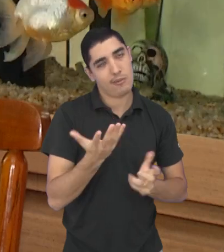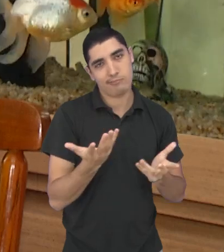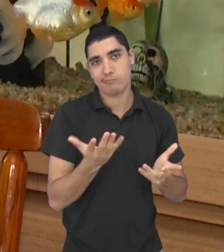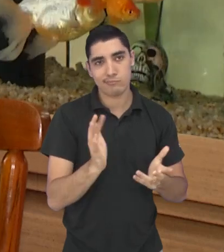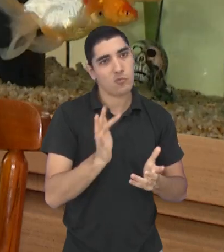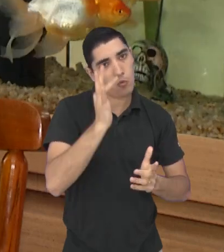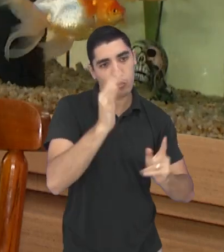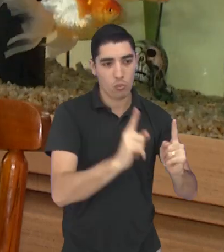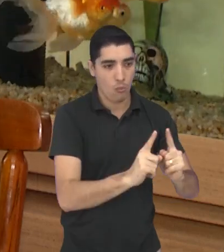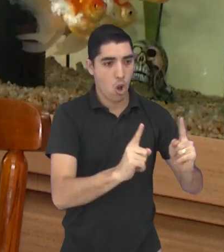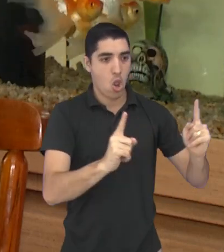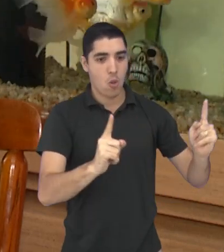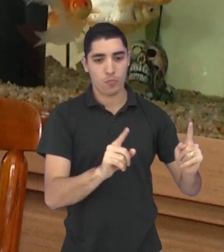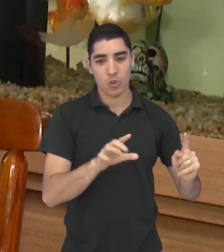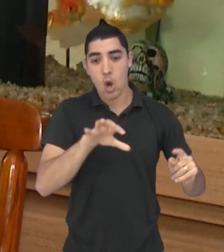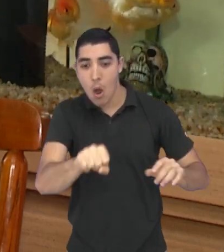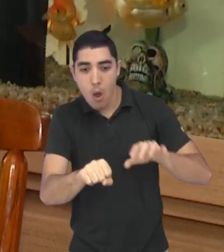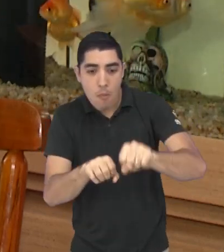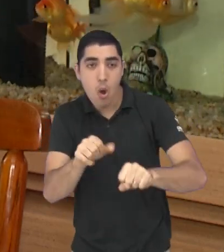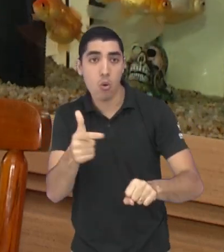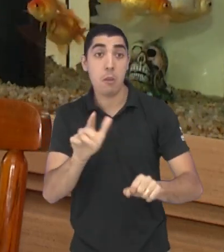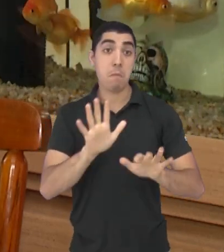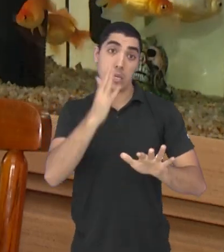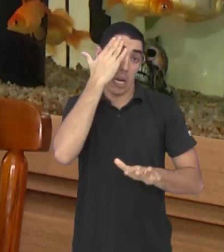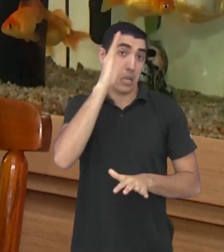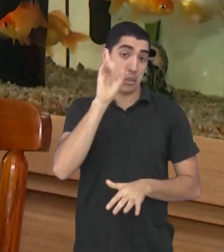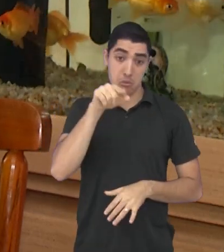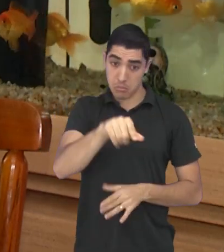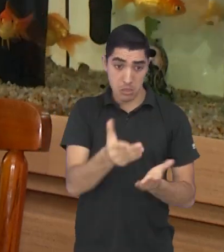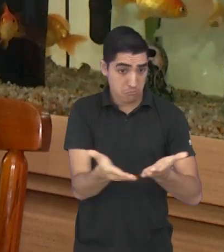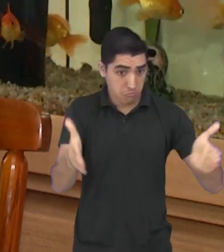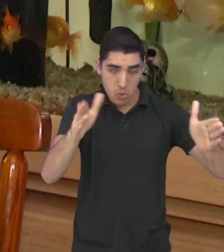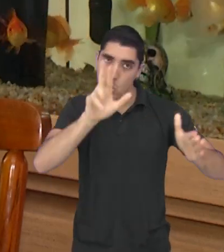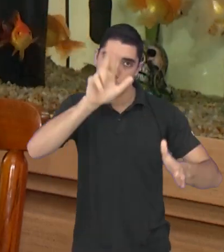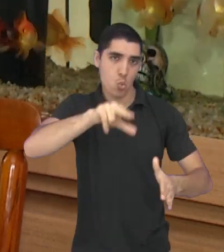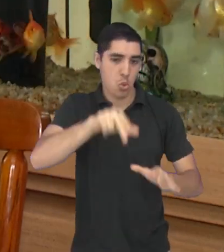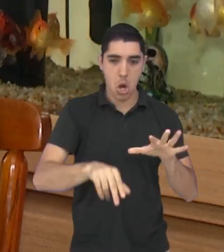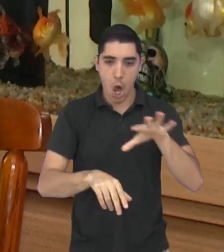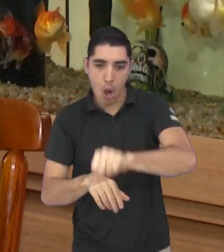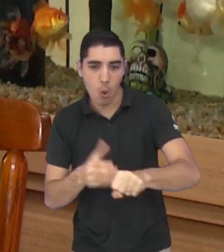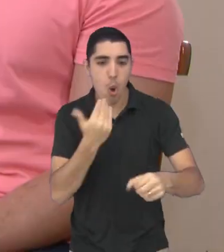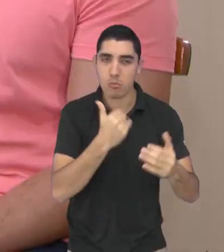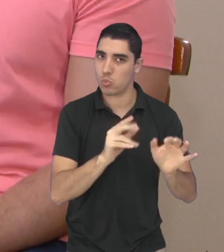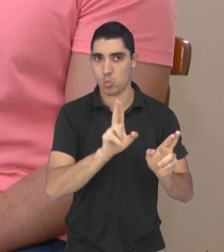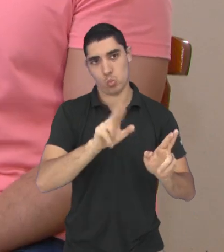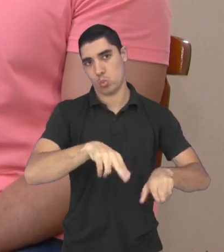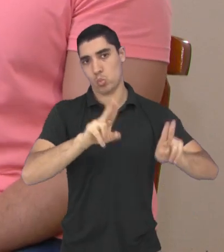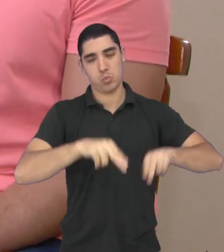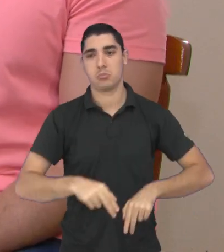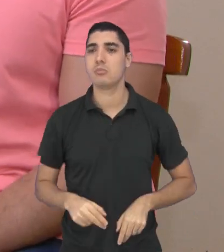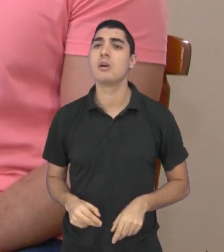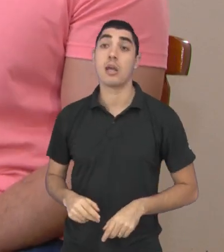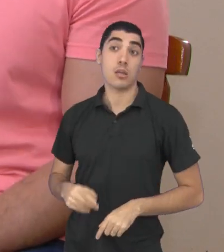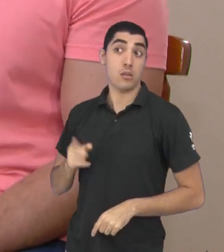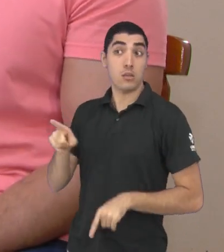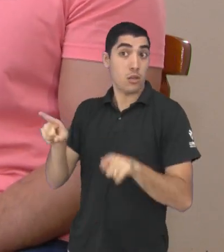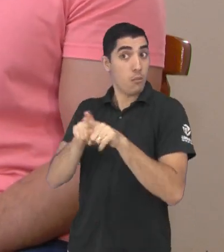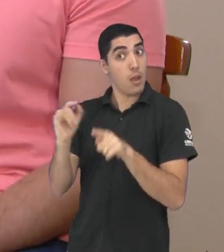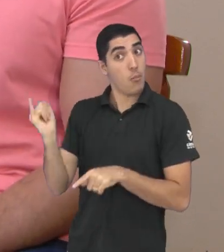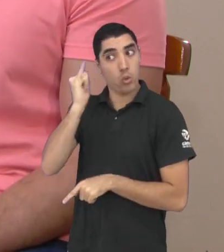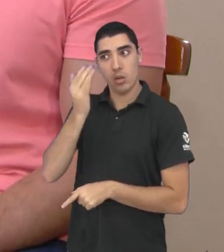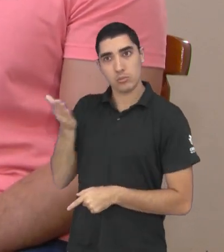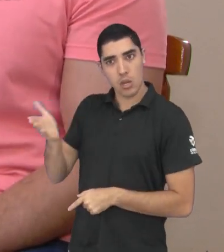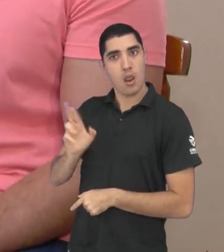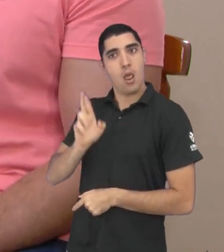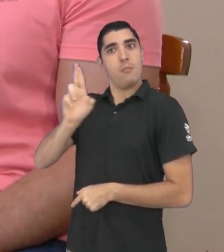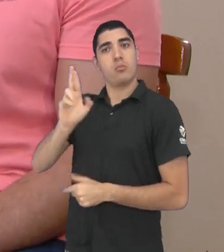acabar comendo outras espécies, mas graças a Deus meus não tem esse problema. Faz parte da responsabilidade do tutor também,